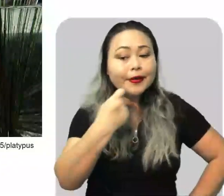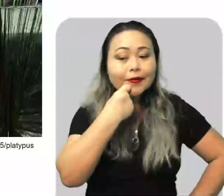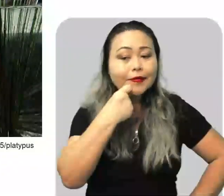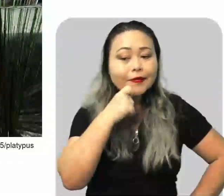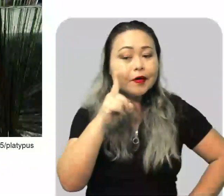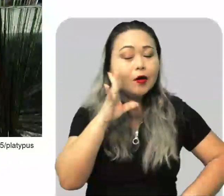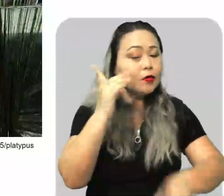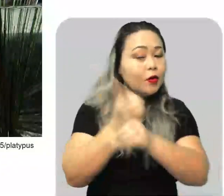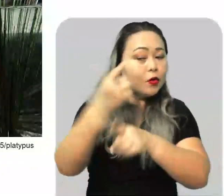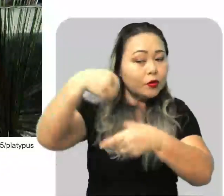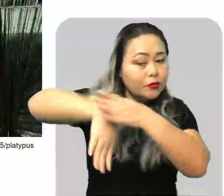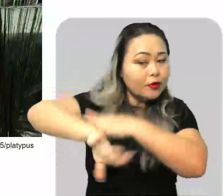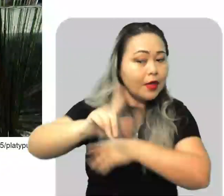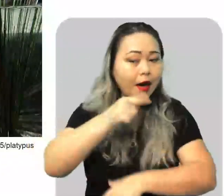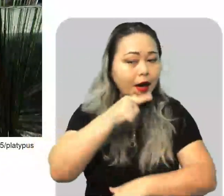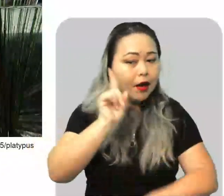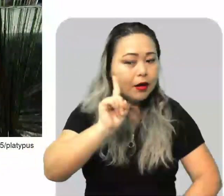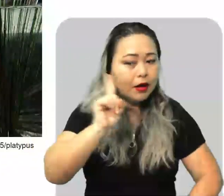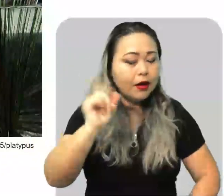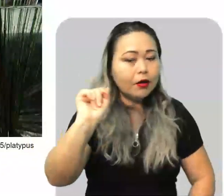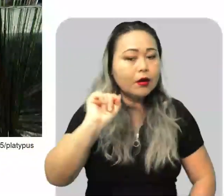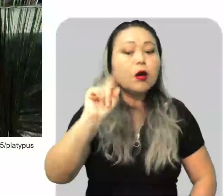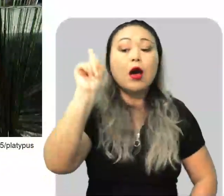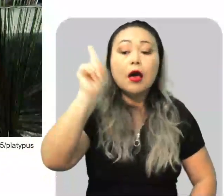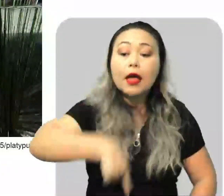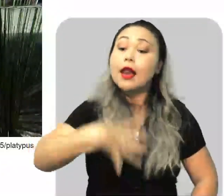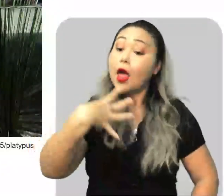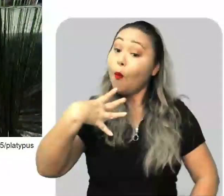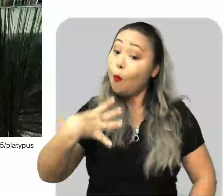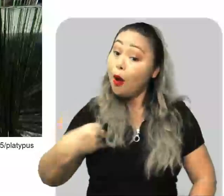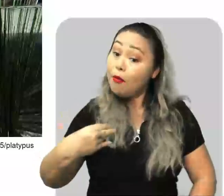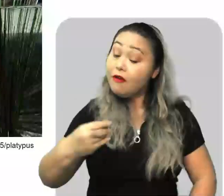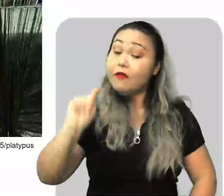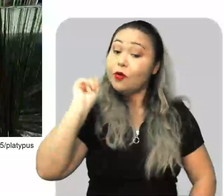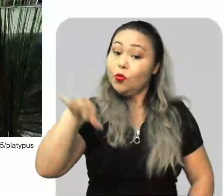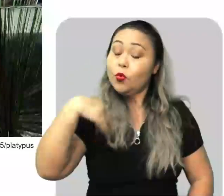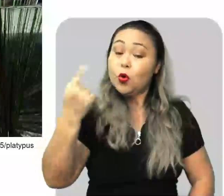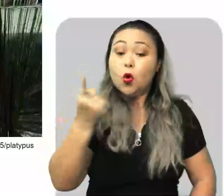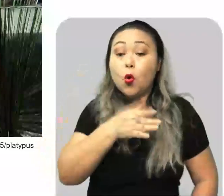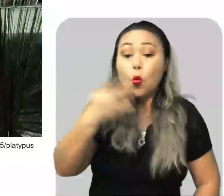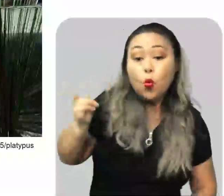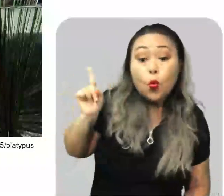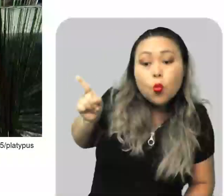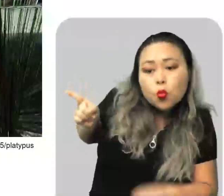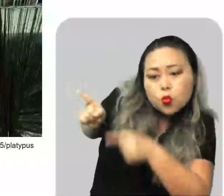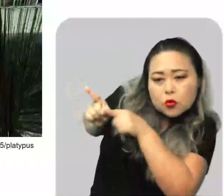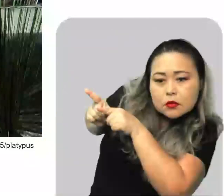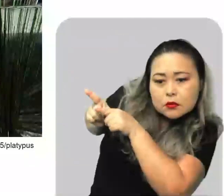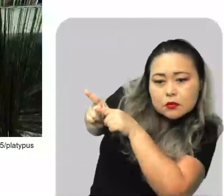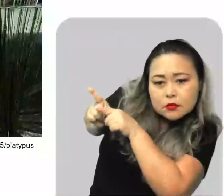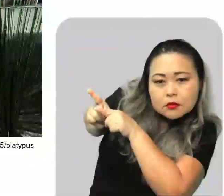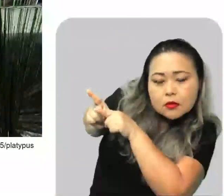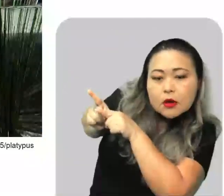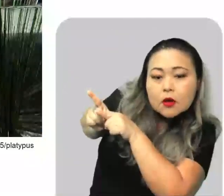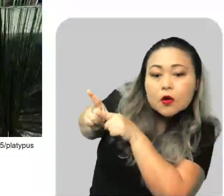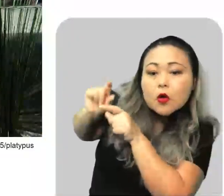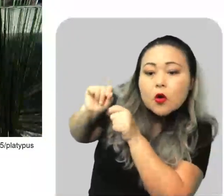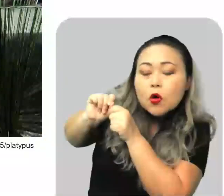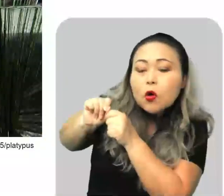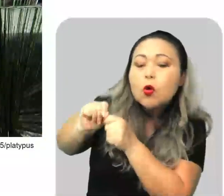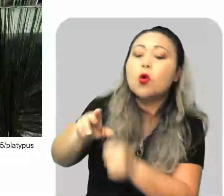gente encontra dentro da água, não. Ele é um mamífero. E aqui, ó, do ladinho dele, nós vamos ter